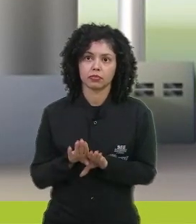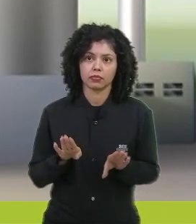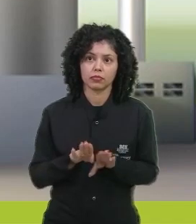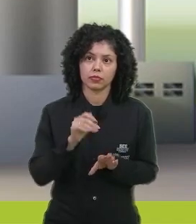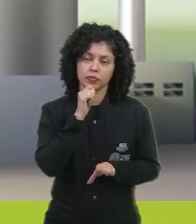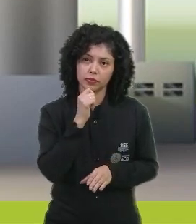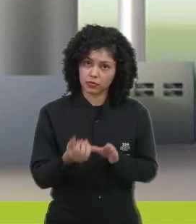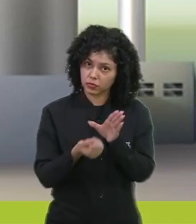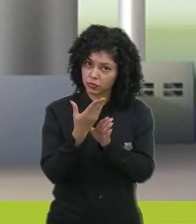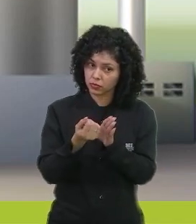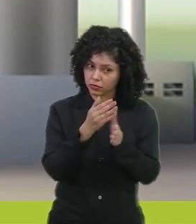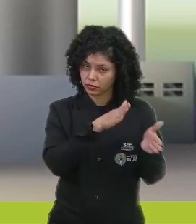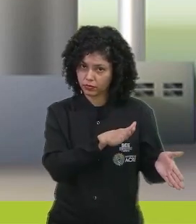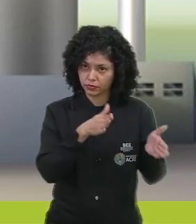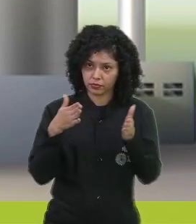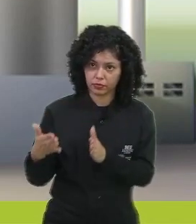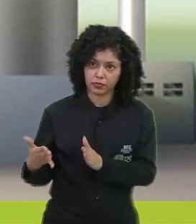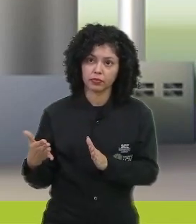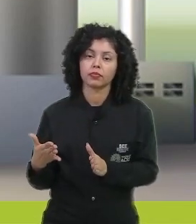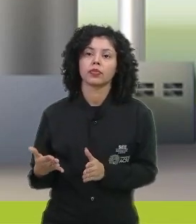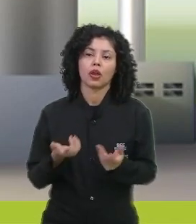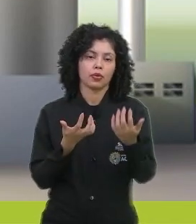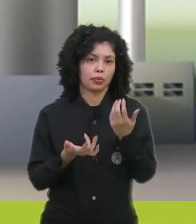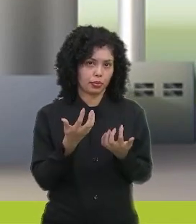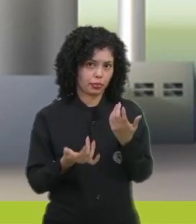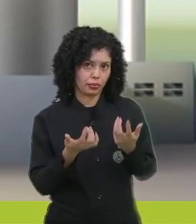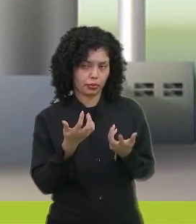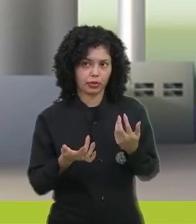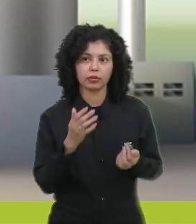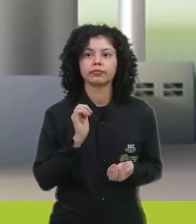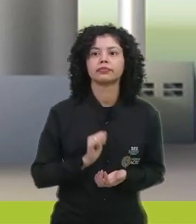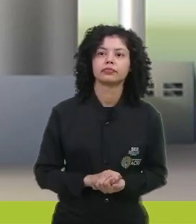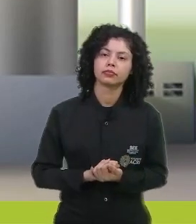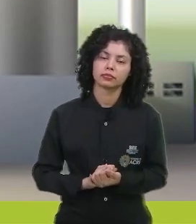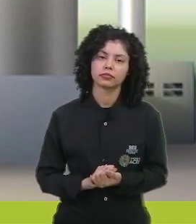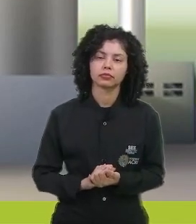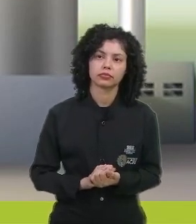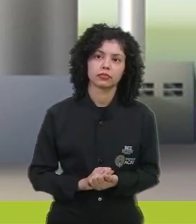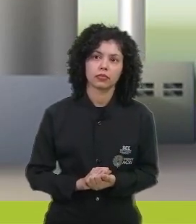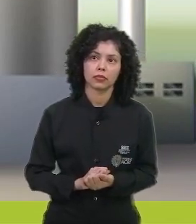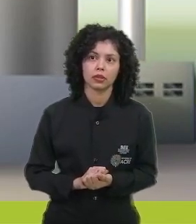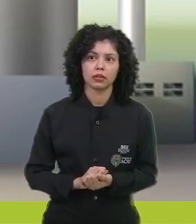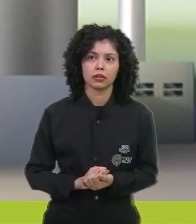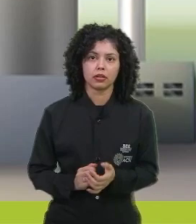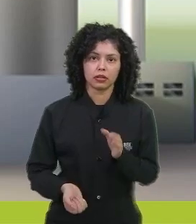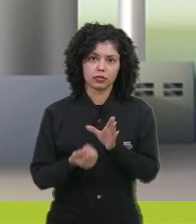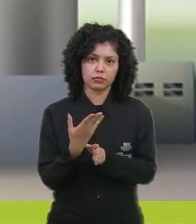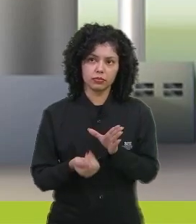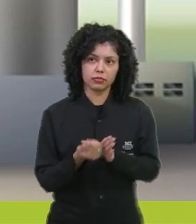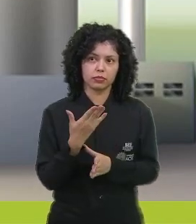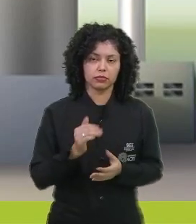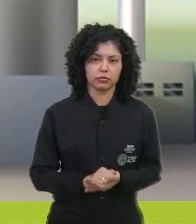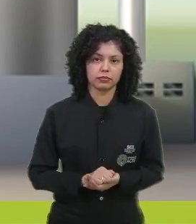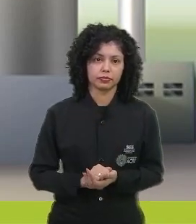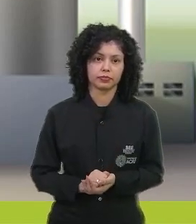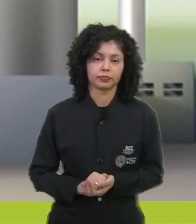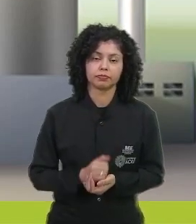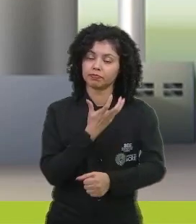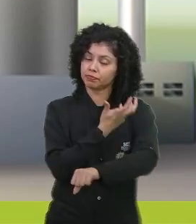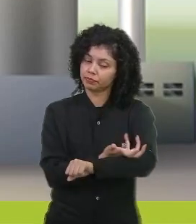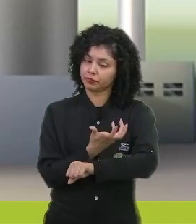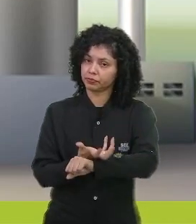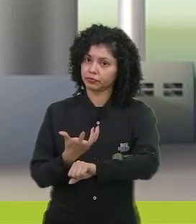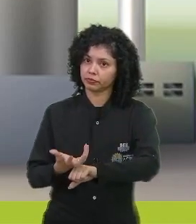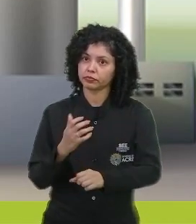sendo produzido a partir de óleo de frituras, eu posso ter o biodiesel sendo produzido a partir de óleos vegetais,